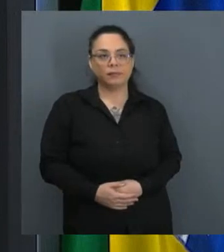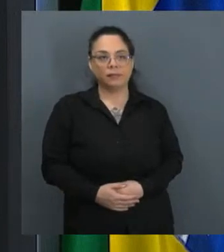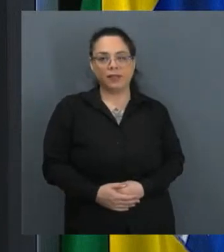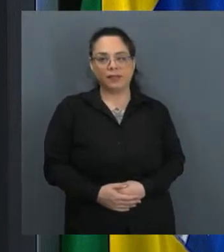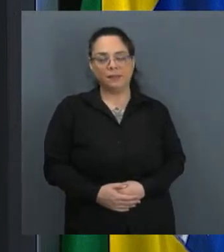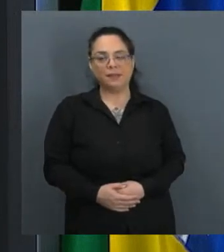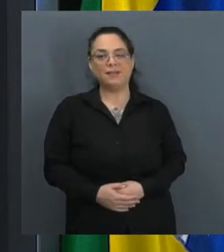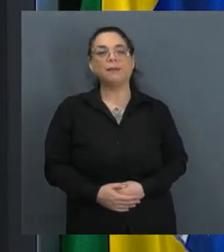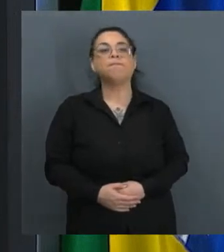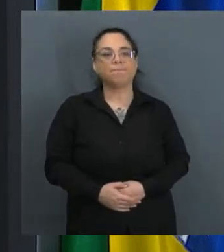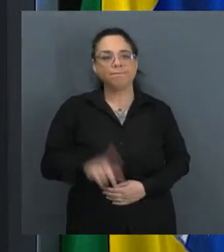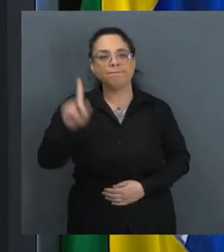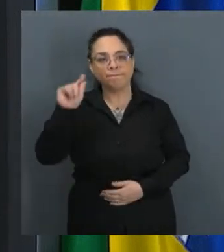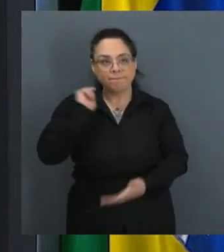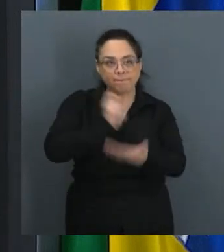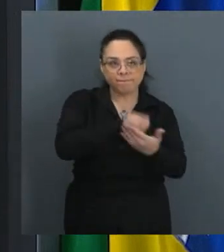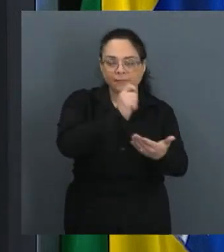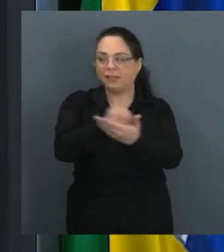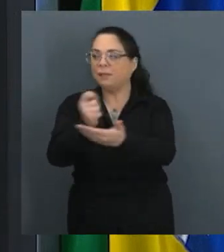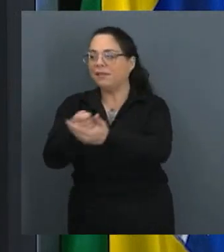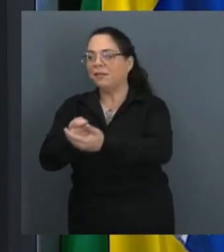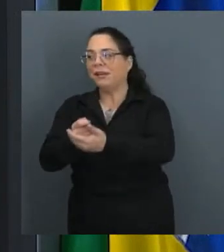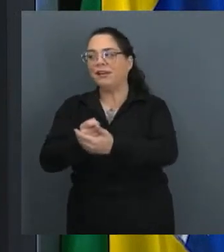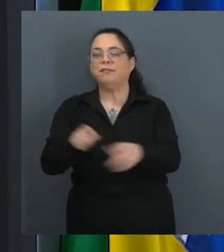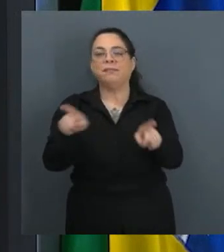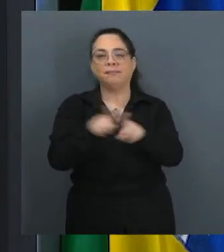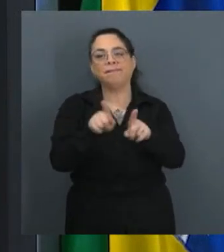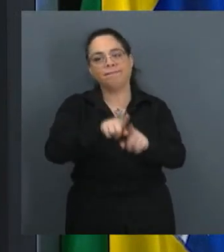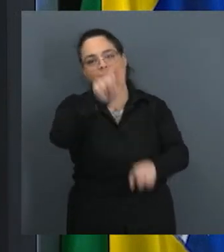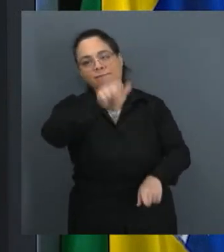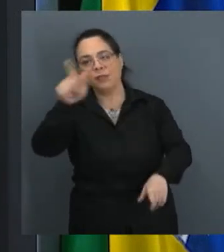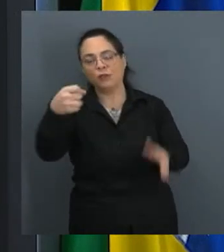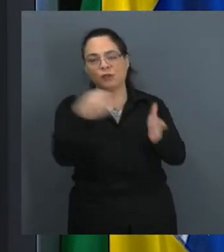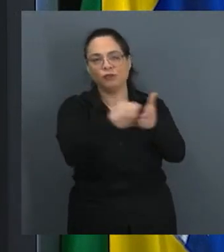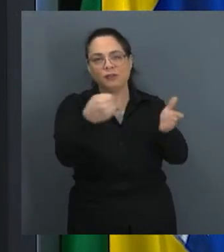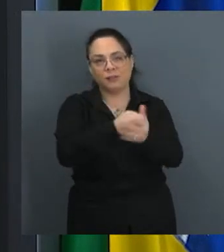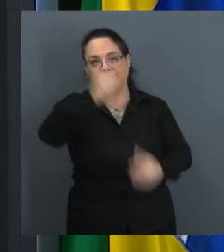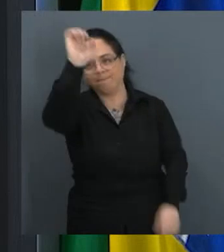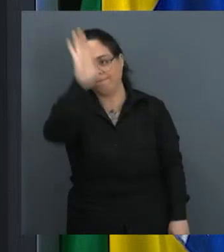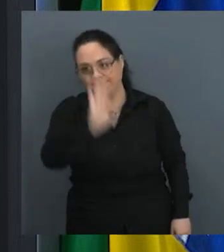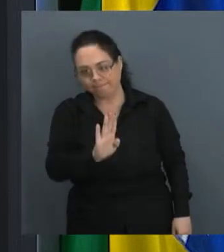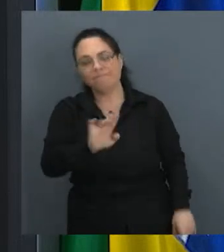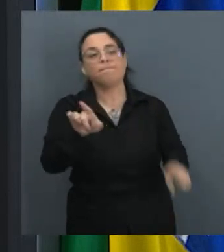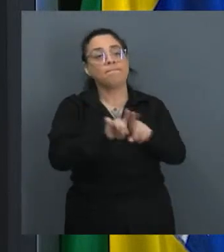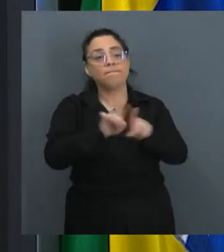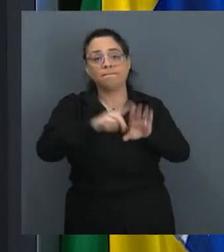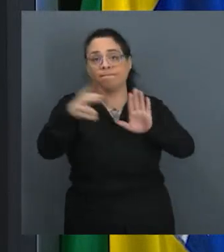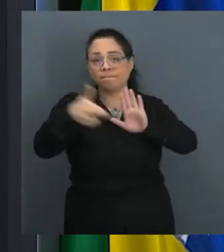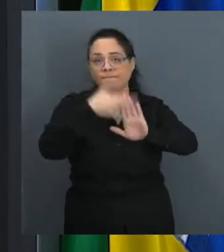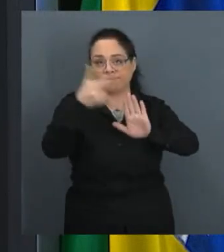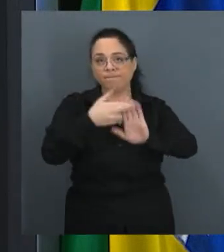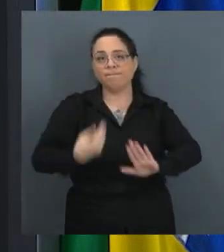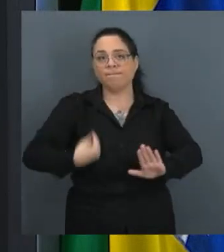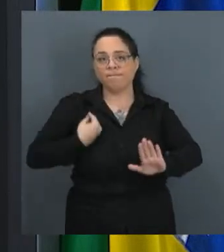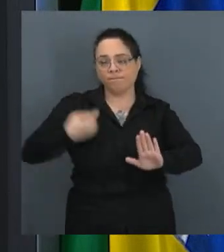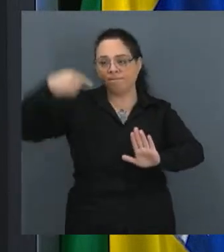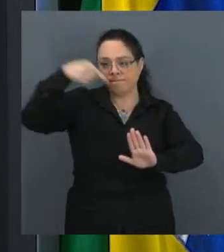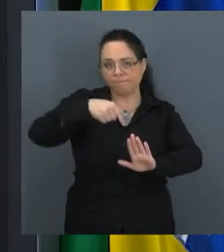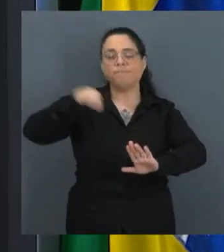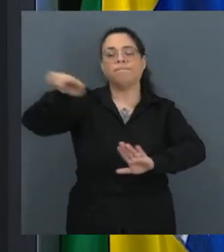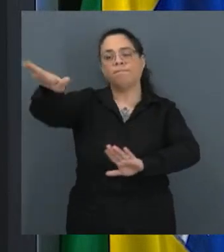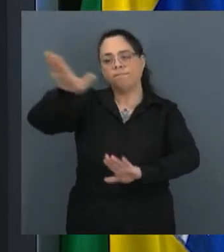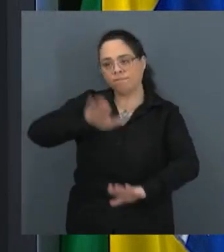financiando ONGs e jornalistas brasileiros. Inclusive, no nosso requerimento, chamando o Mike Benz para